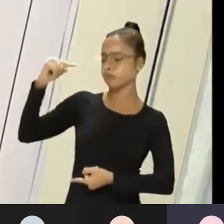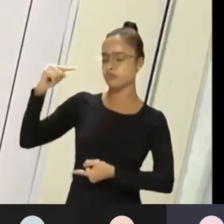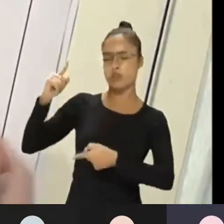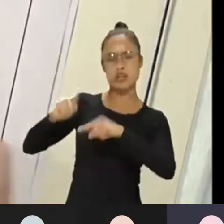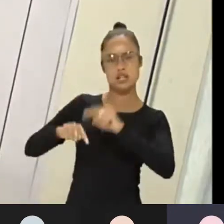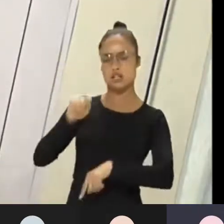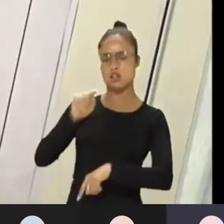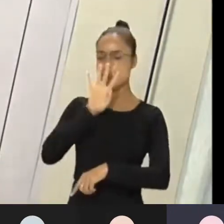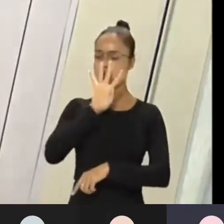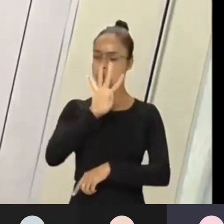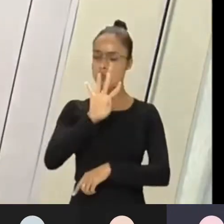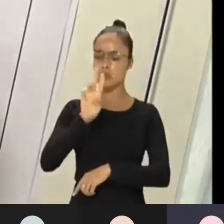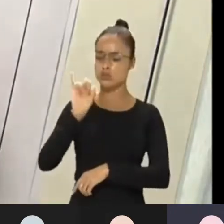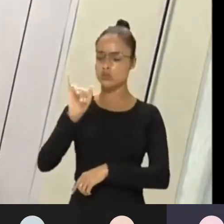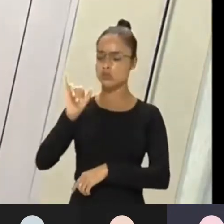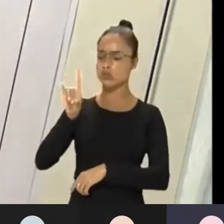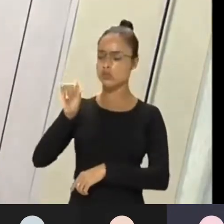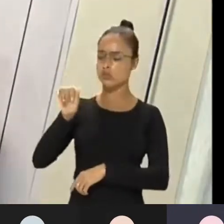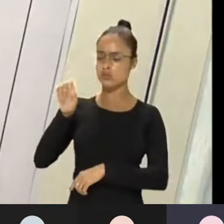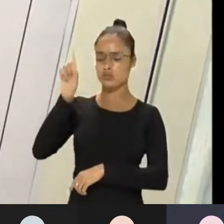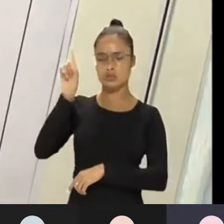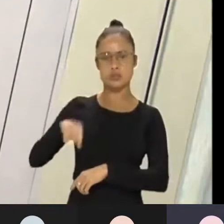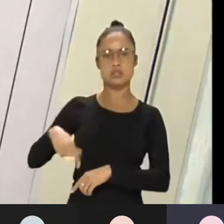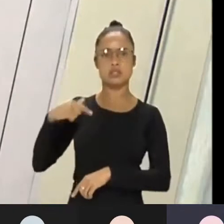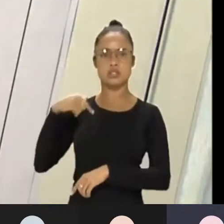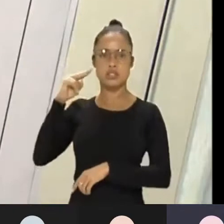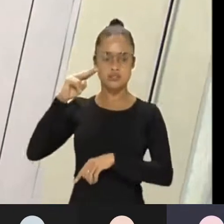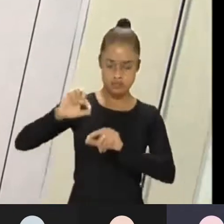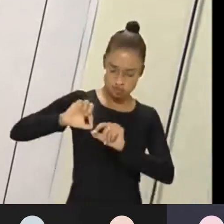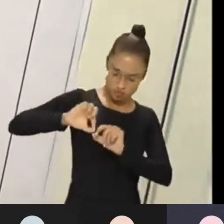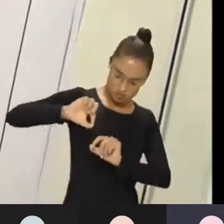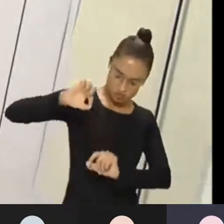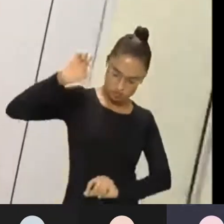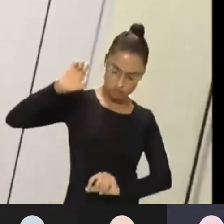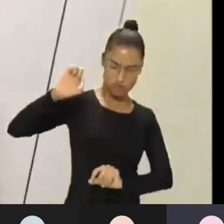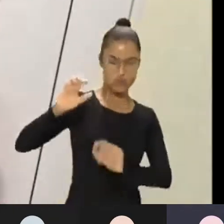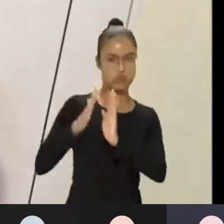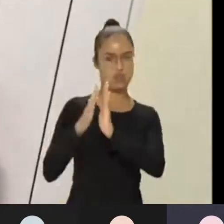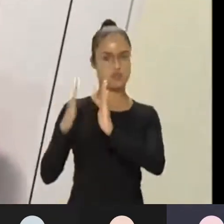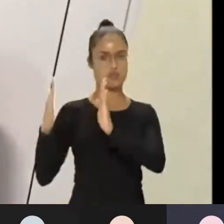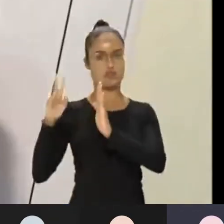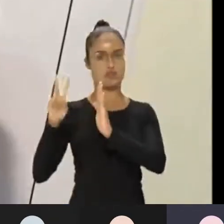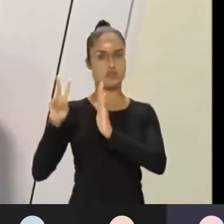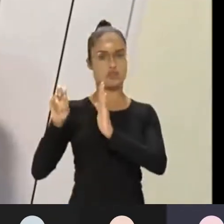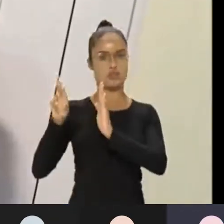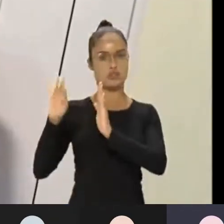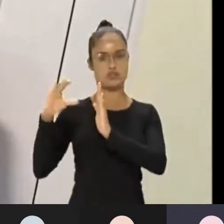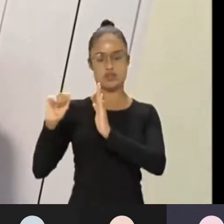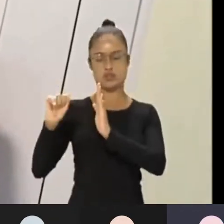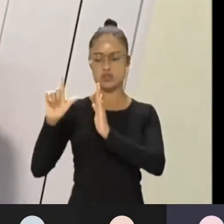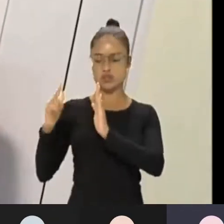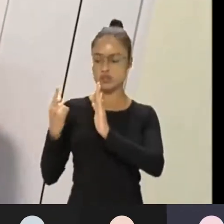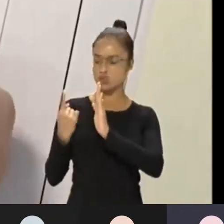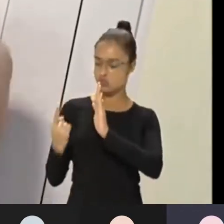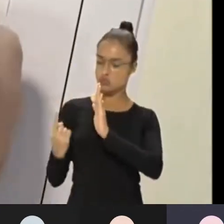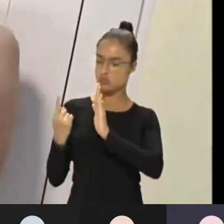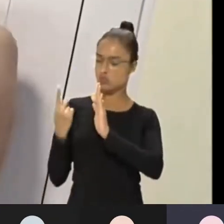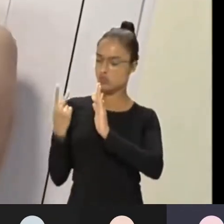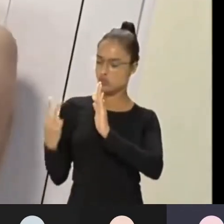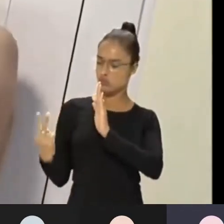venho aqui, eu uso o eixo vertical como referência. Então, ó, 4 unidades, 1